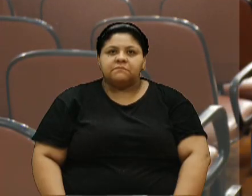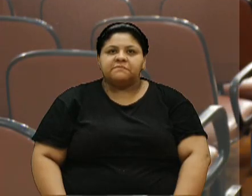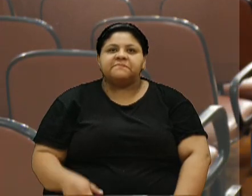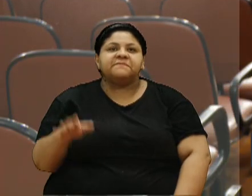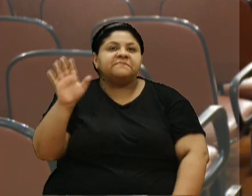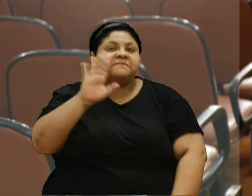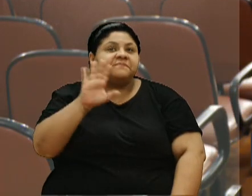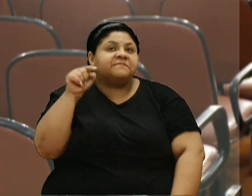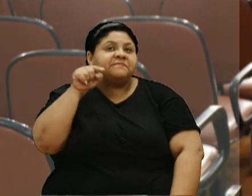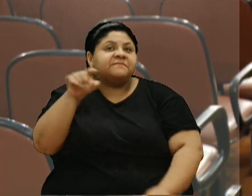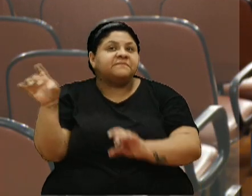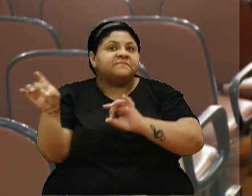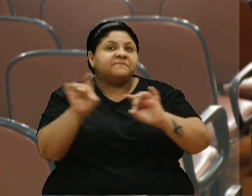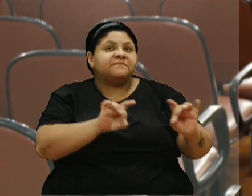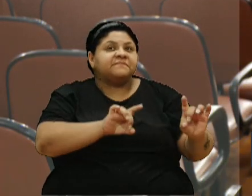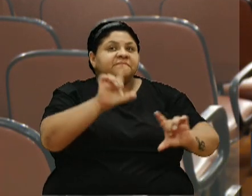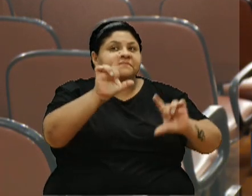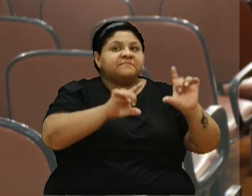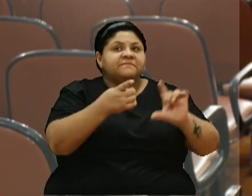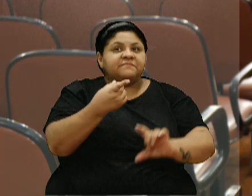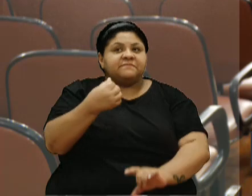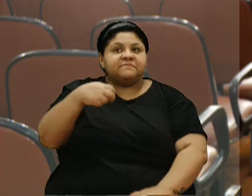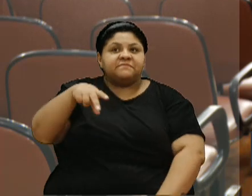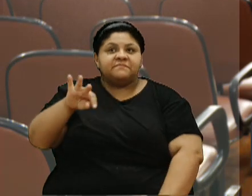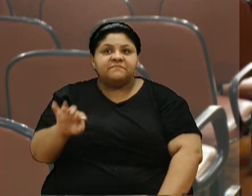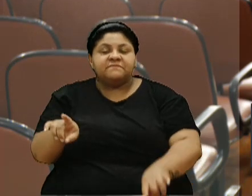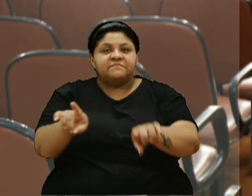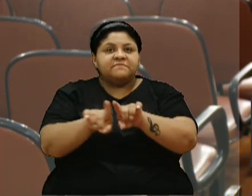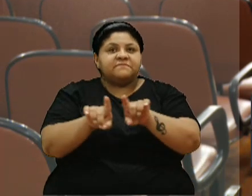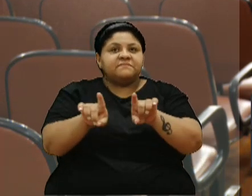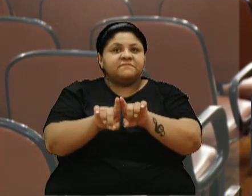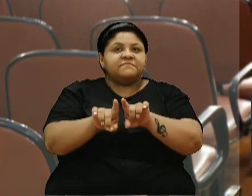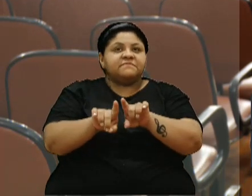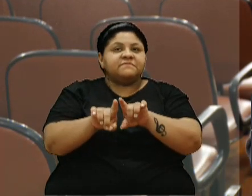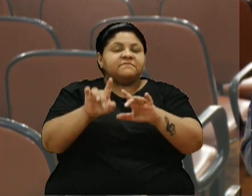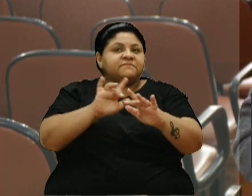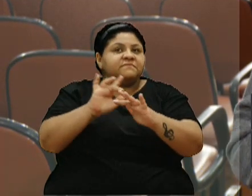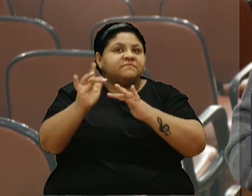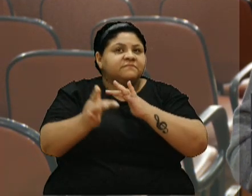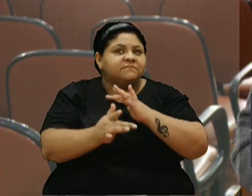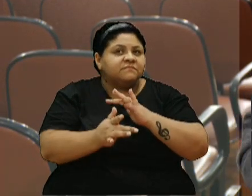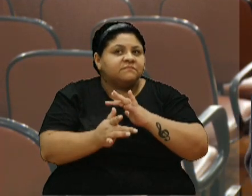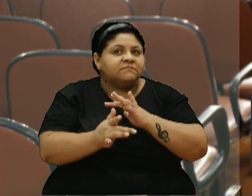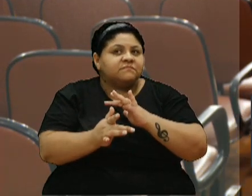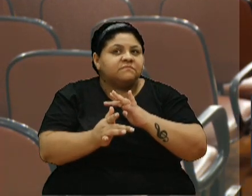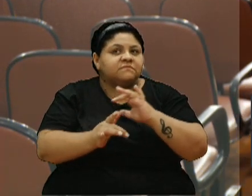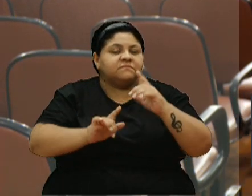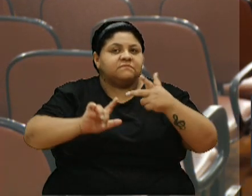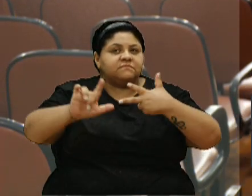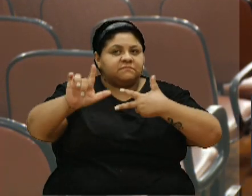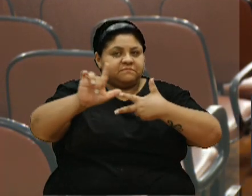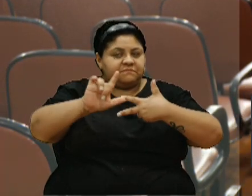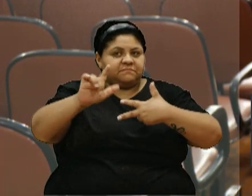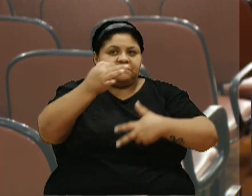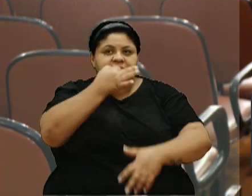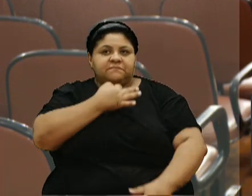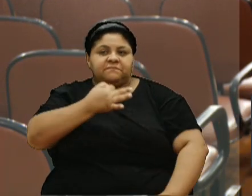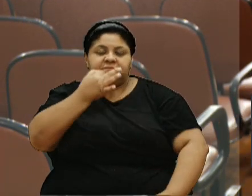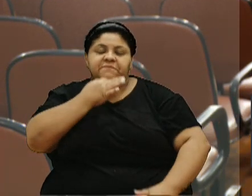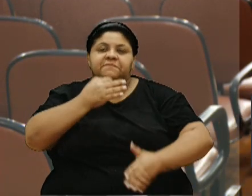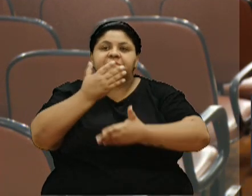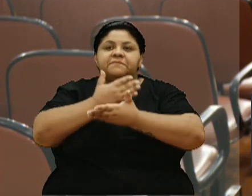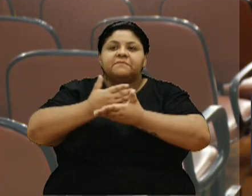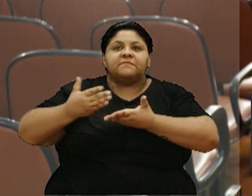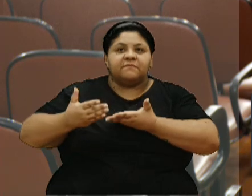Para você que acompanha a TV Câmara Caxias, canal 16 da Claronet, também as redes sociais do nosso Legislativo Caxiense. A partir